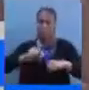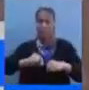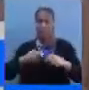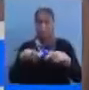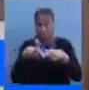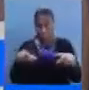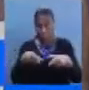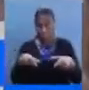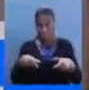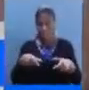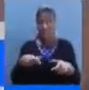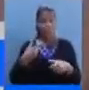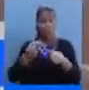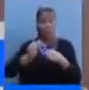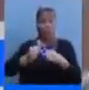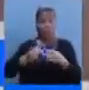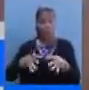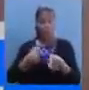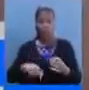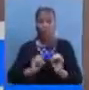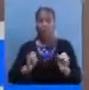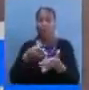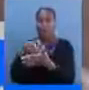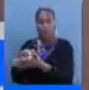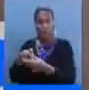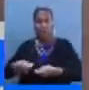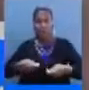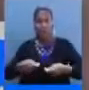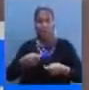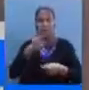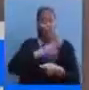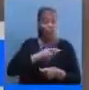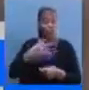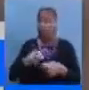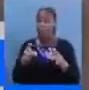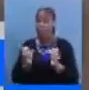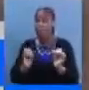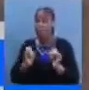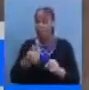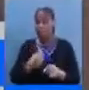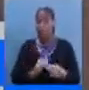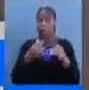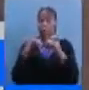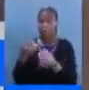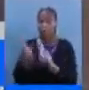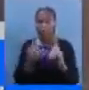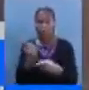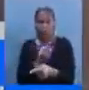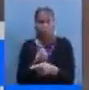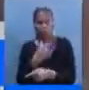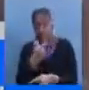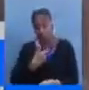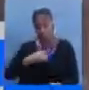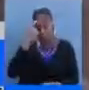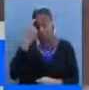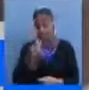nunca contra, não será corto. Nunca contra para limite que se põe no mercado, é X, nunca contra. Mas me é contra de alguns exageros que não nos aqui